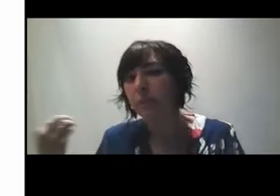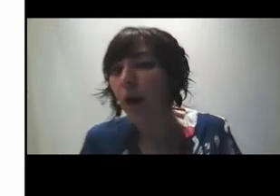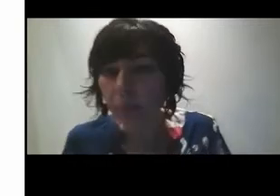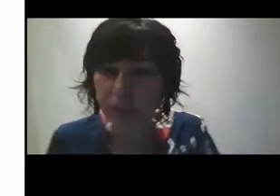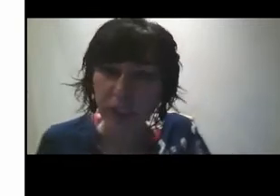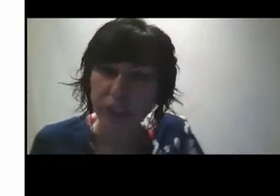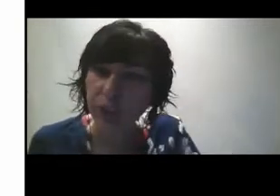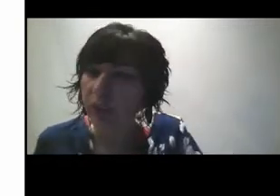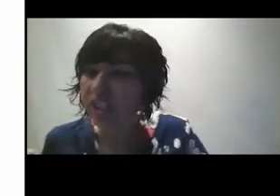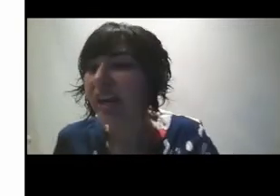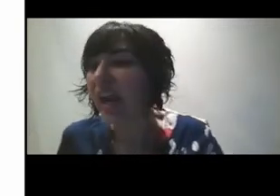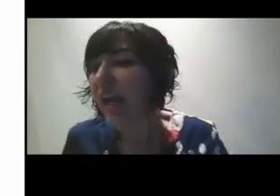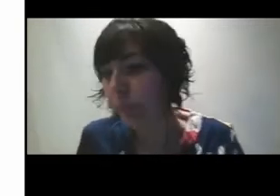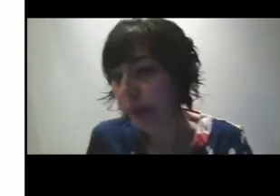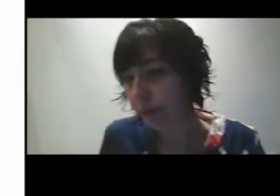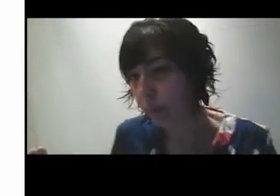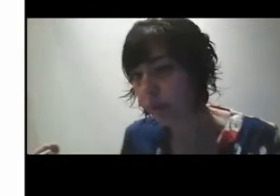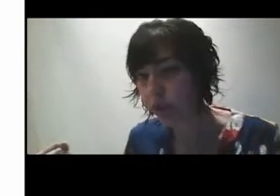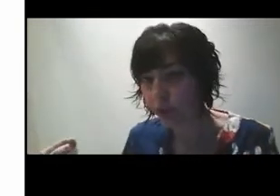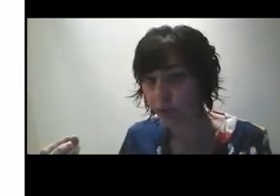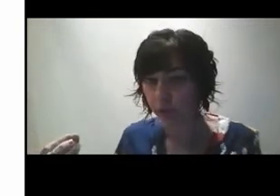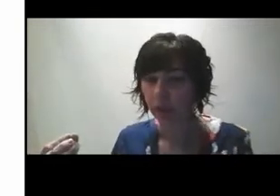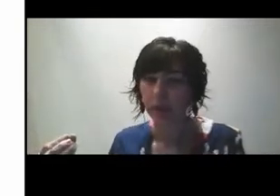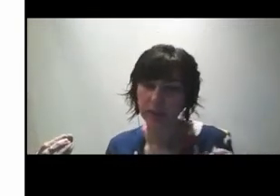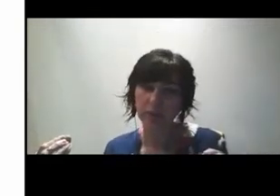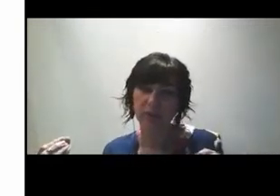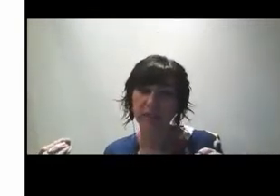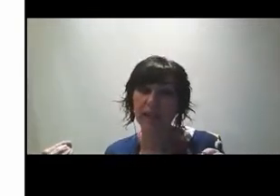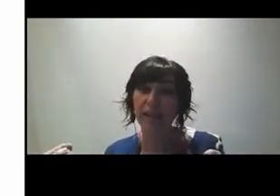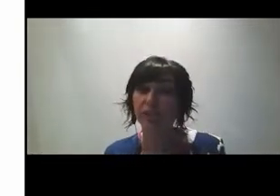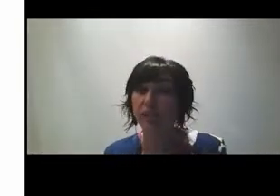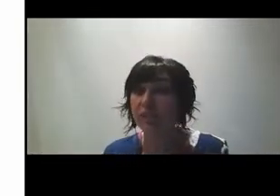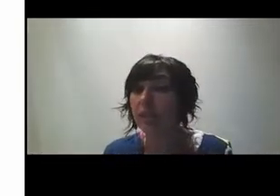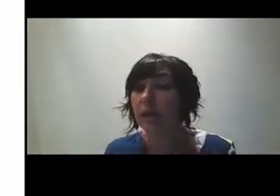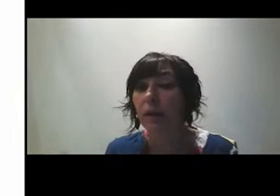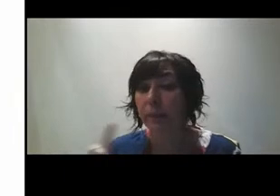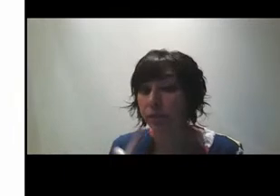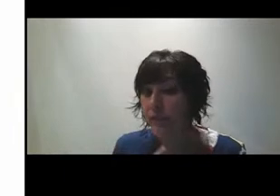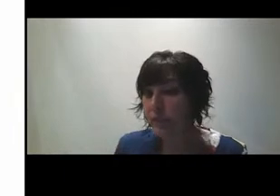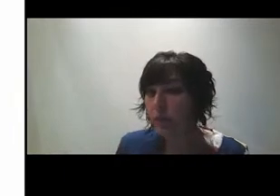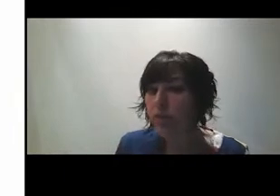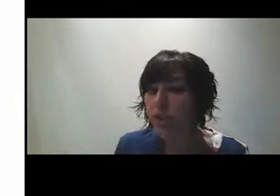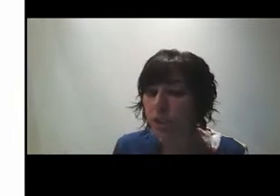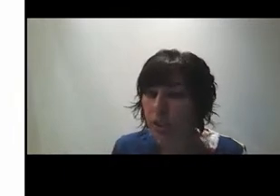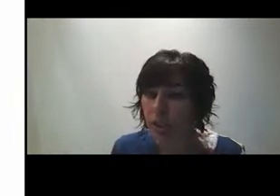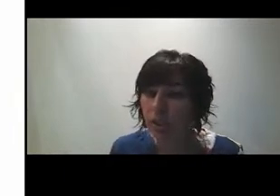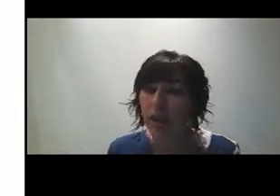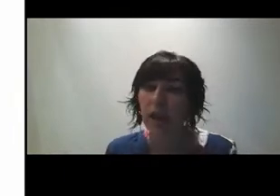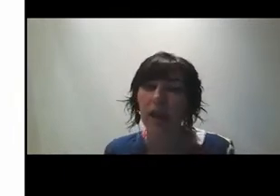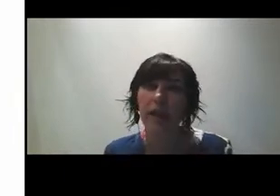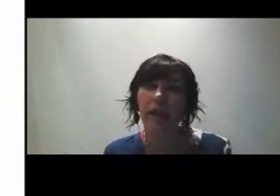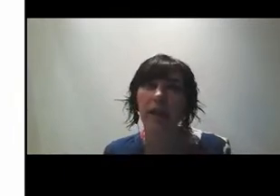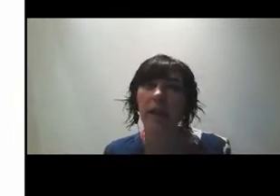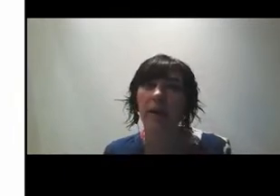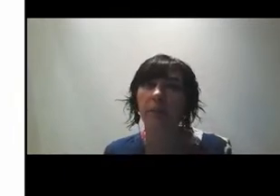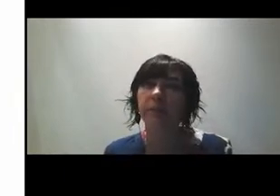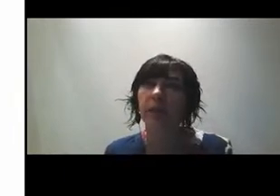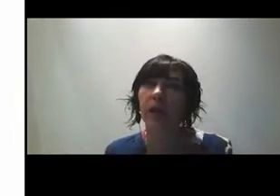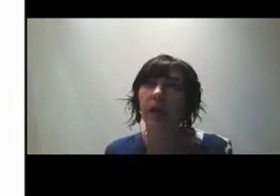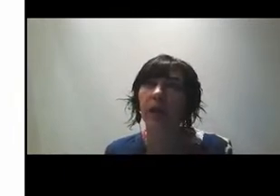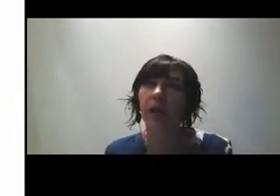meu principal objetivo é gerar Impacto Positivo na sociedade Sim mas você não tinha